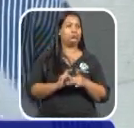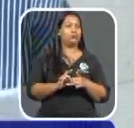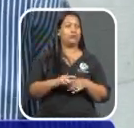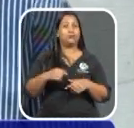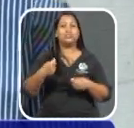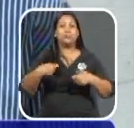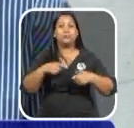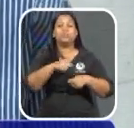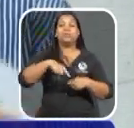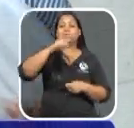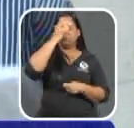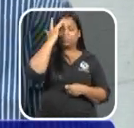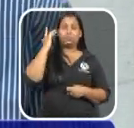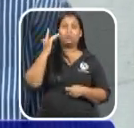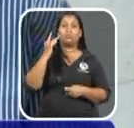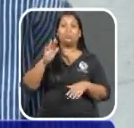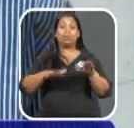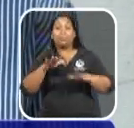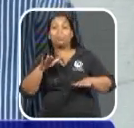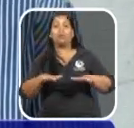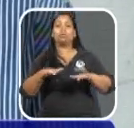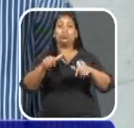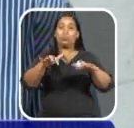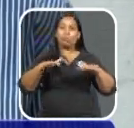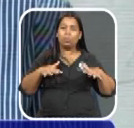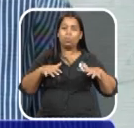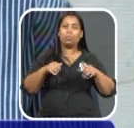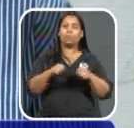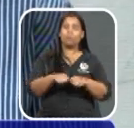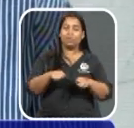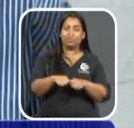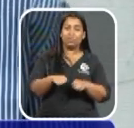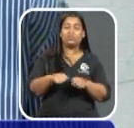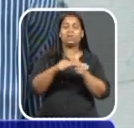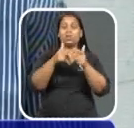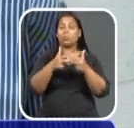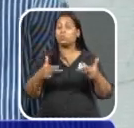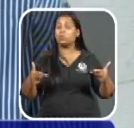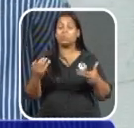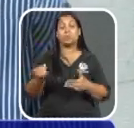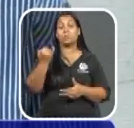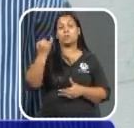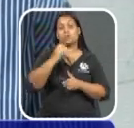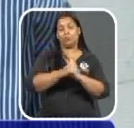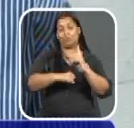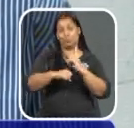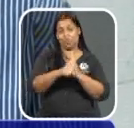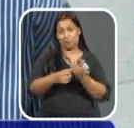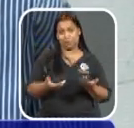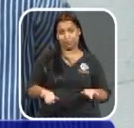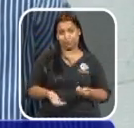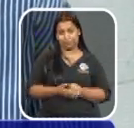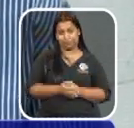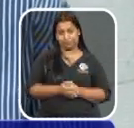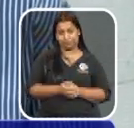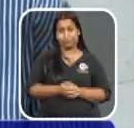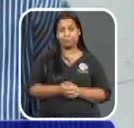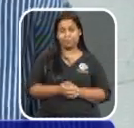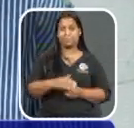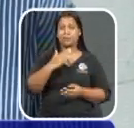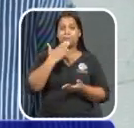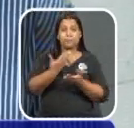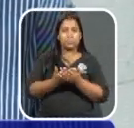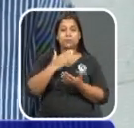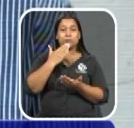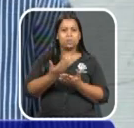do colegiado, você depende do plenário para se poder fazer algo de útil à sociedade. Sem que dizer que essa grande demanda que